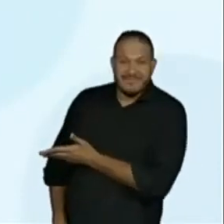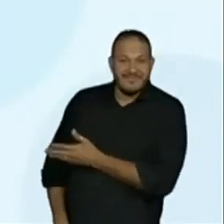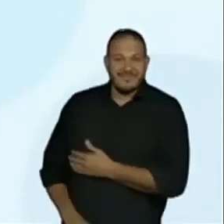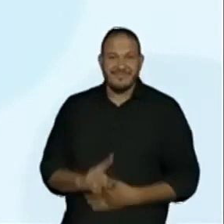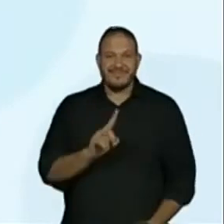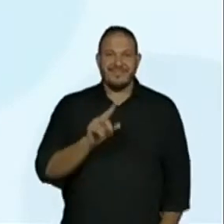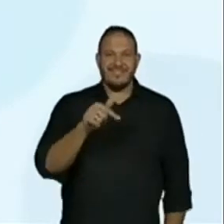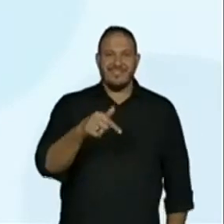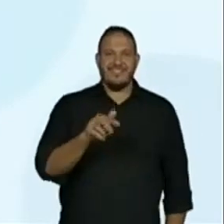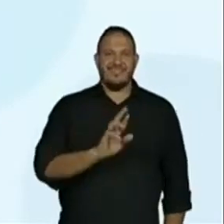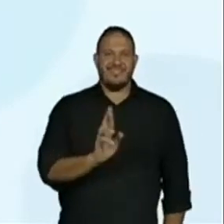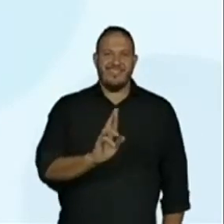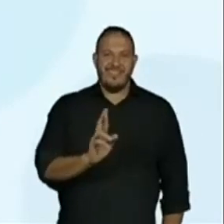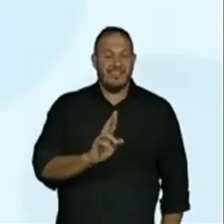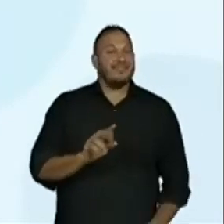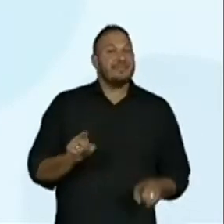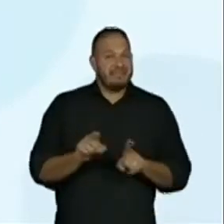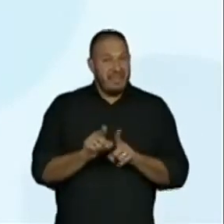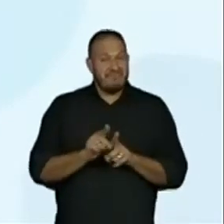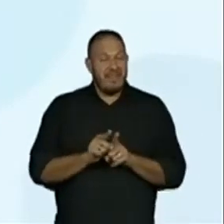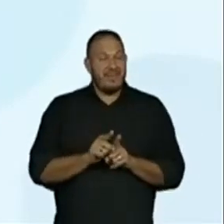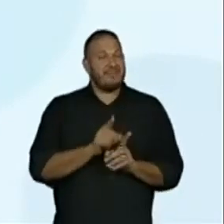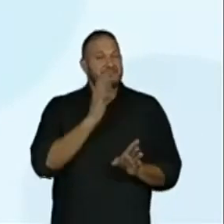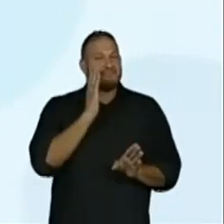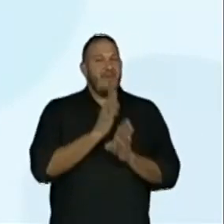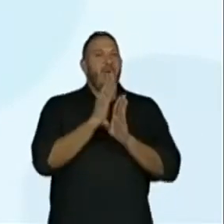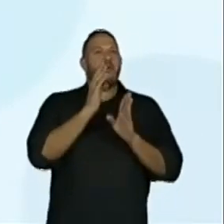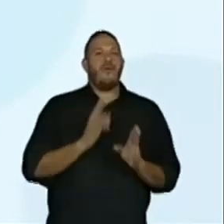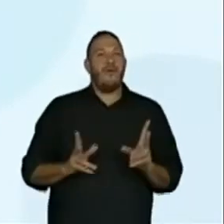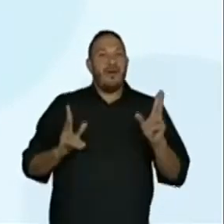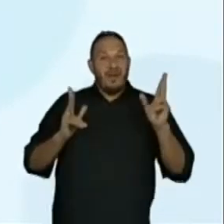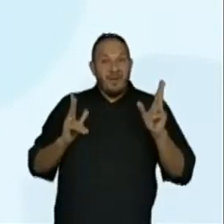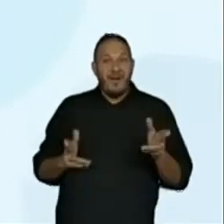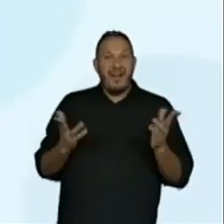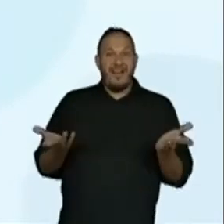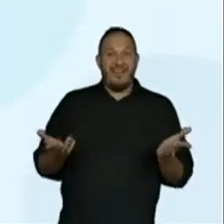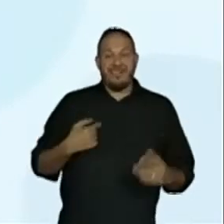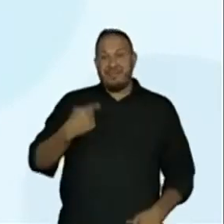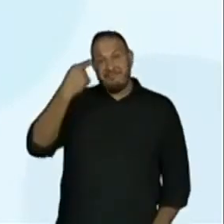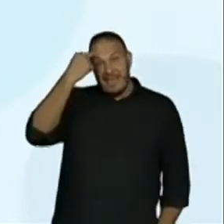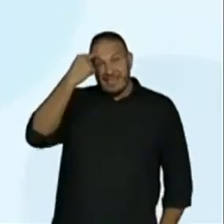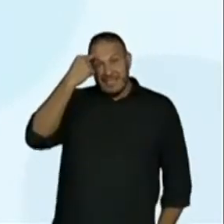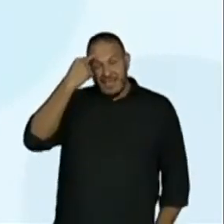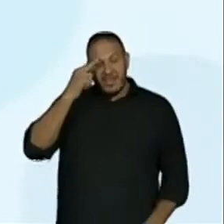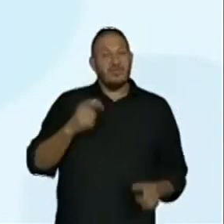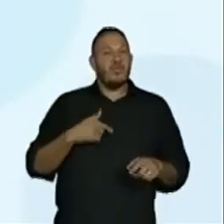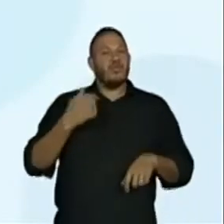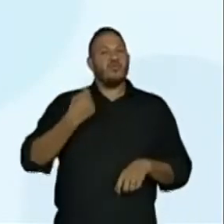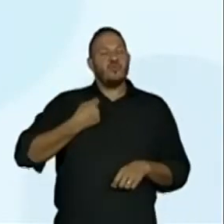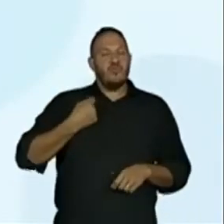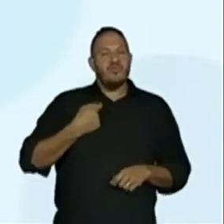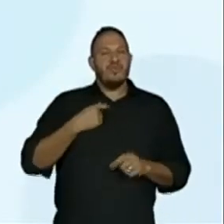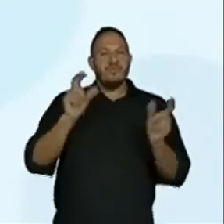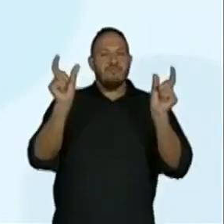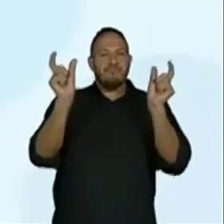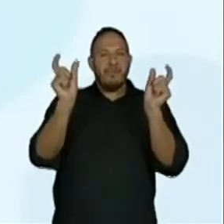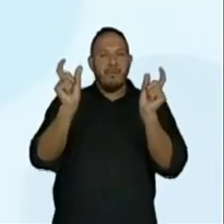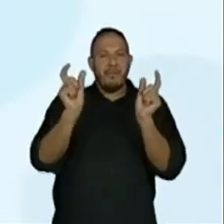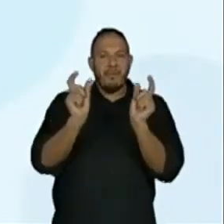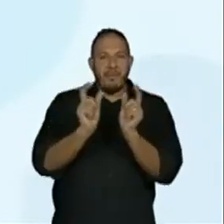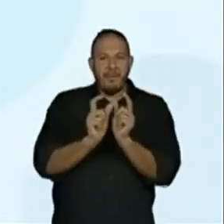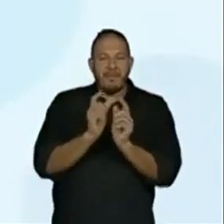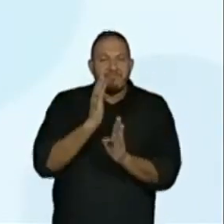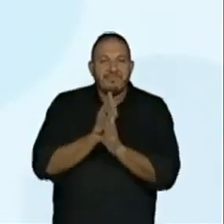R$ 17. Também encontrei os R$ 17 pensando em decompor o valor, em separar os